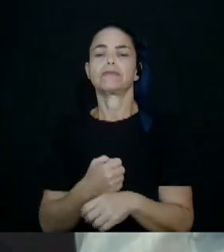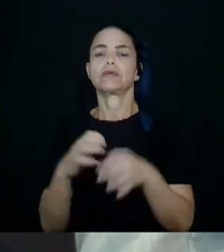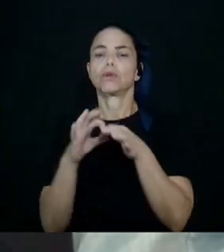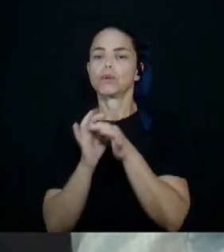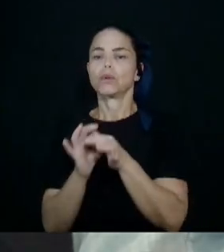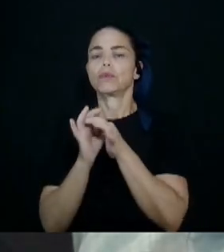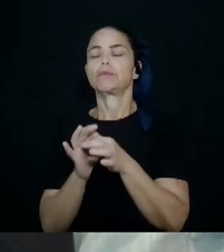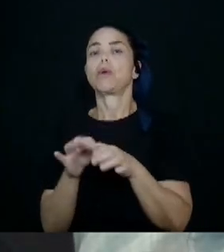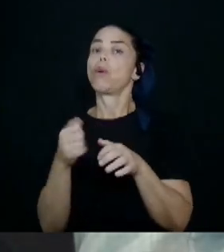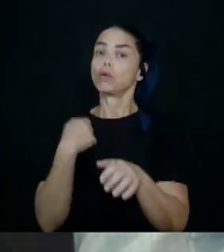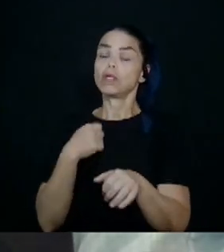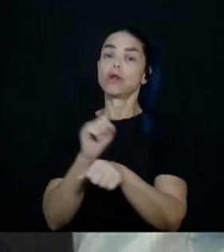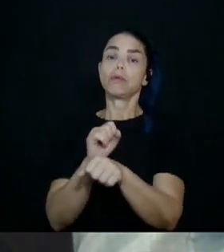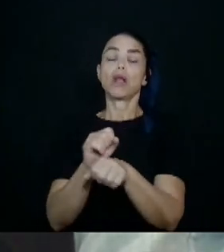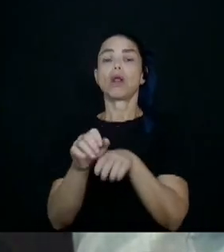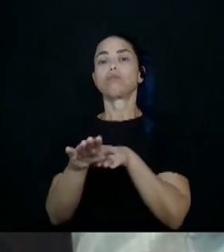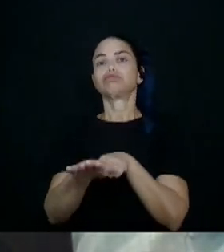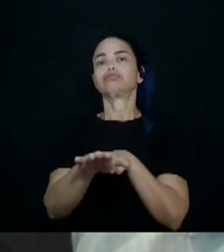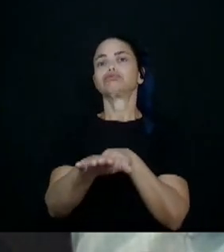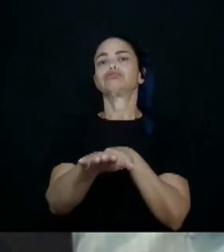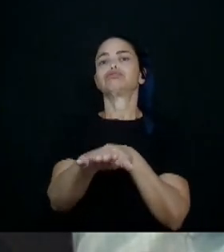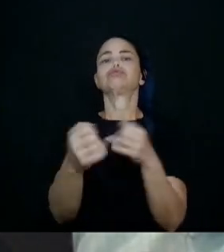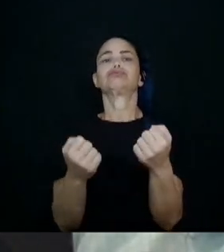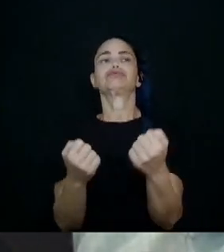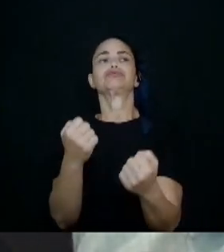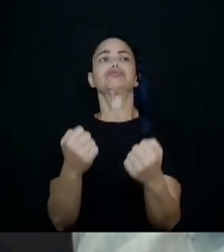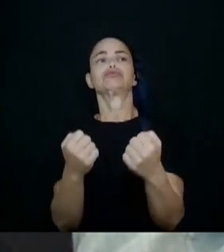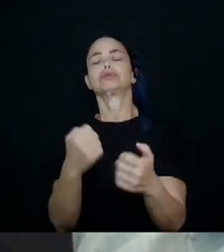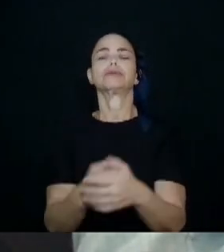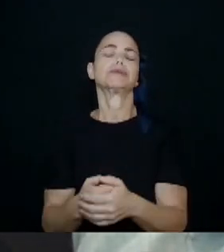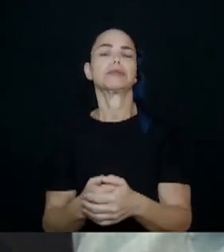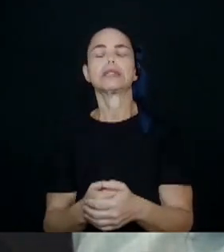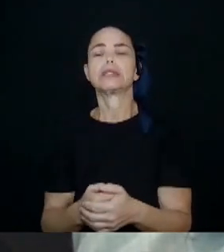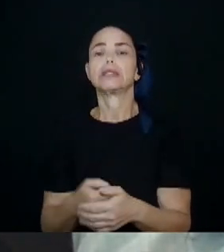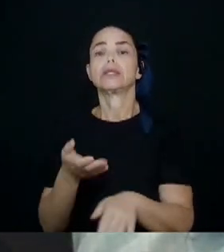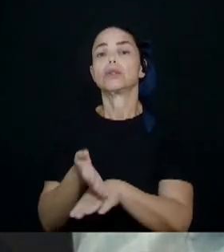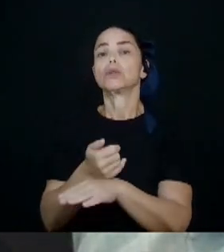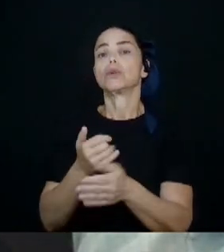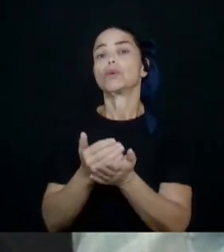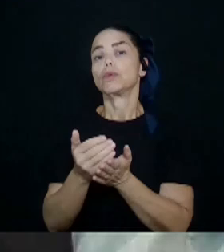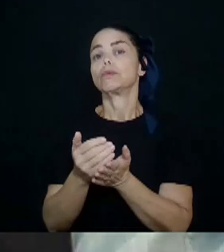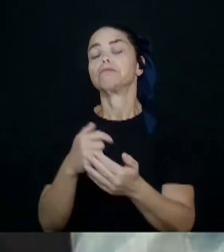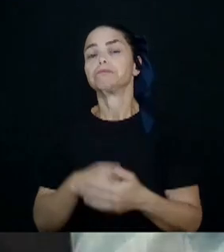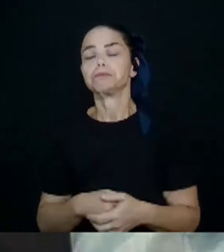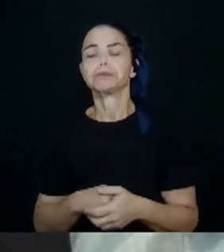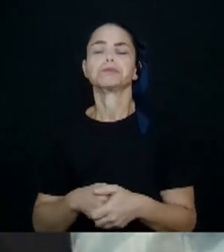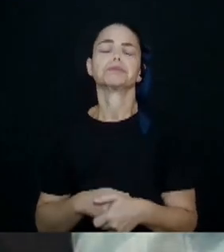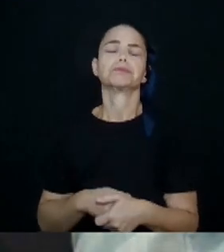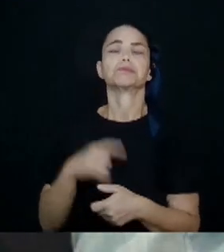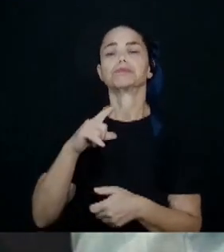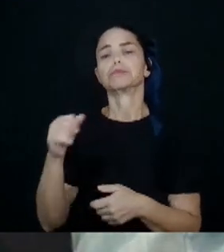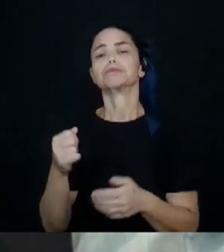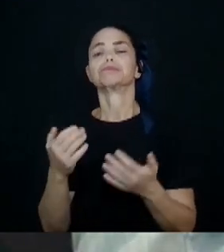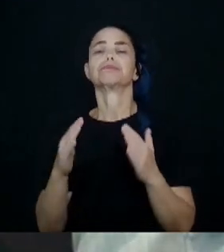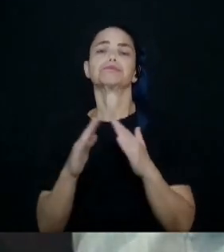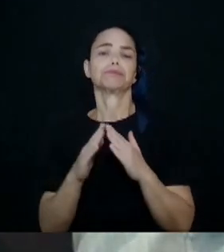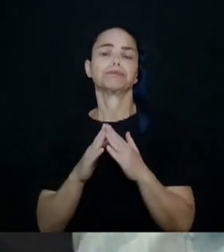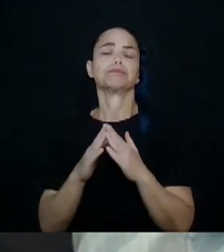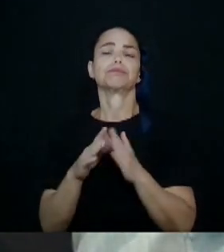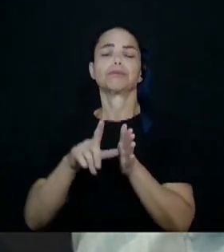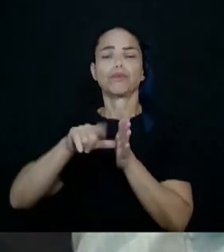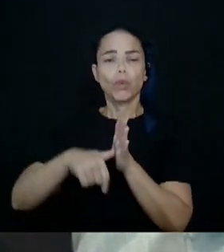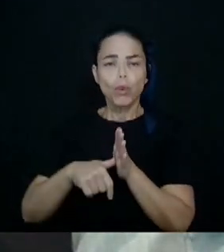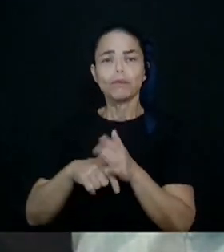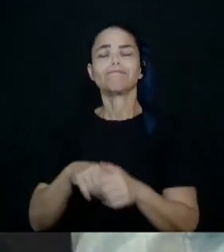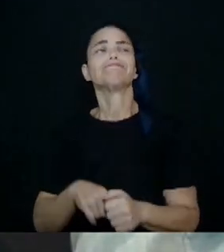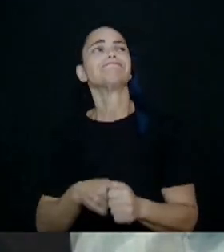eu sempre trago muito que, às vezes começa muito antes. Então, às vezes eu saio da minha casa atrasada, eu